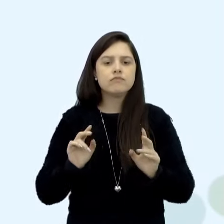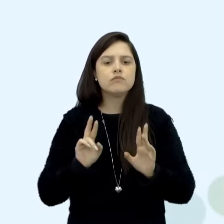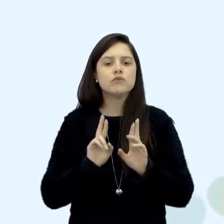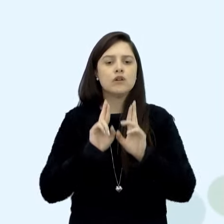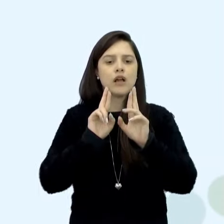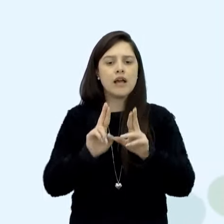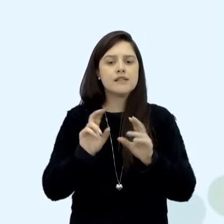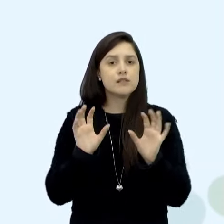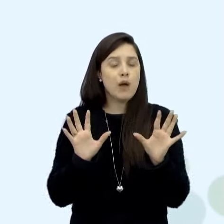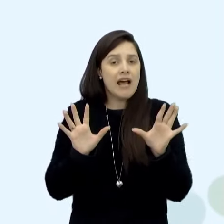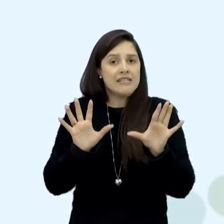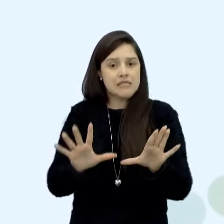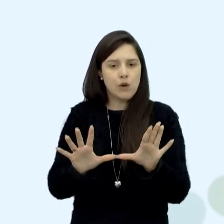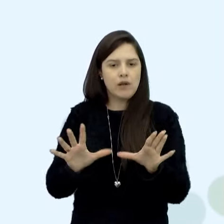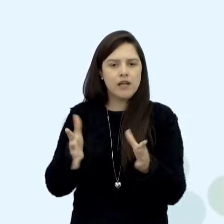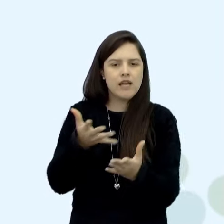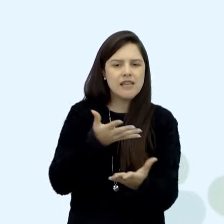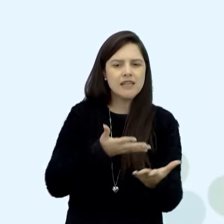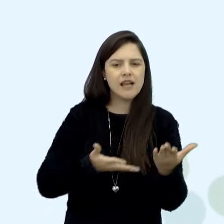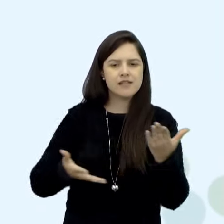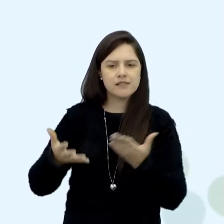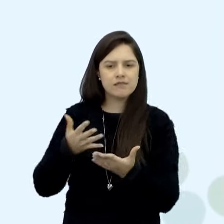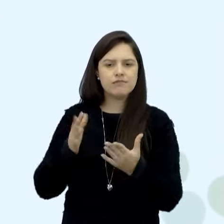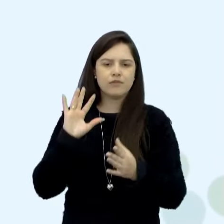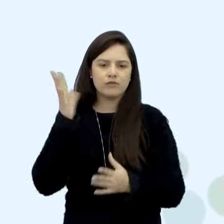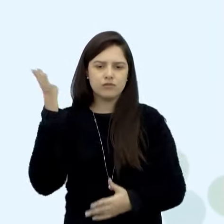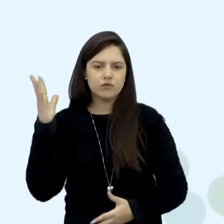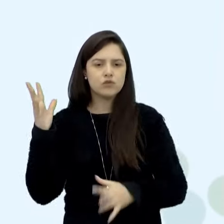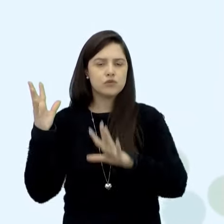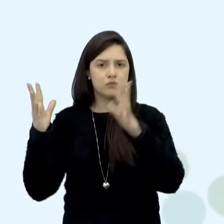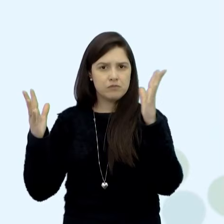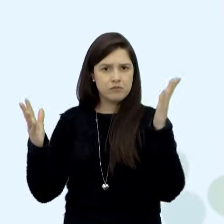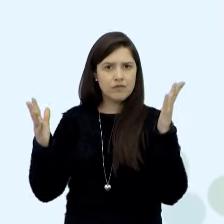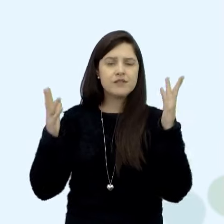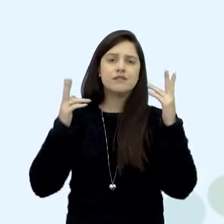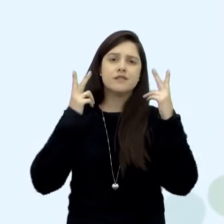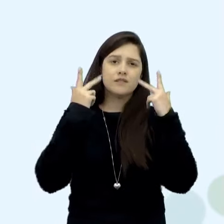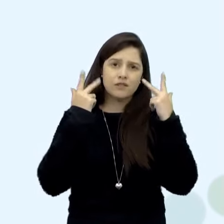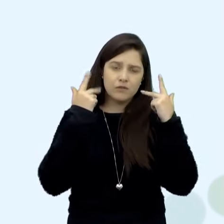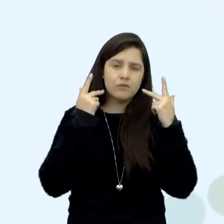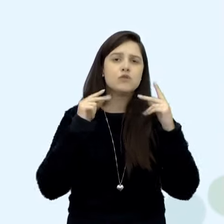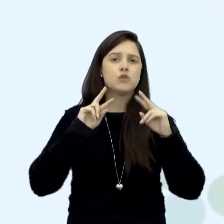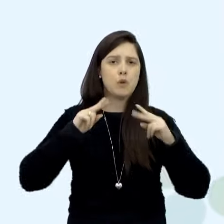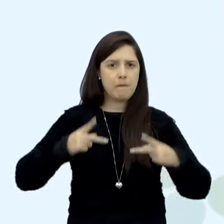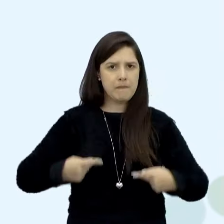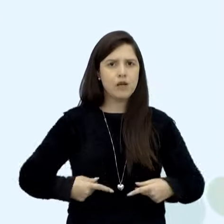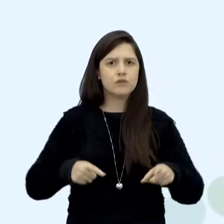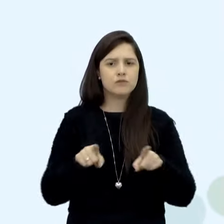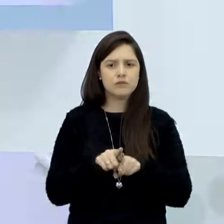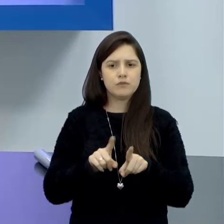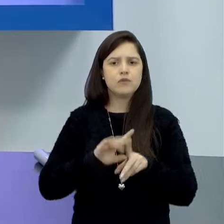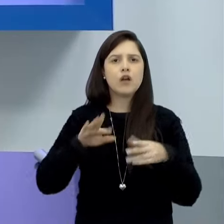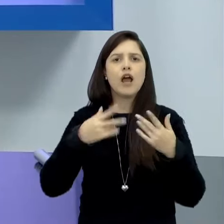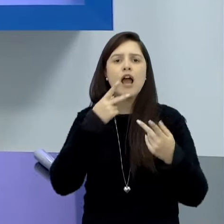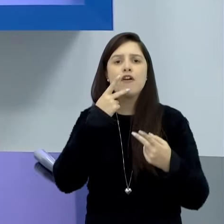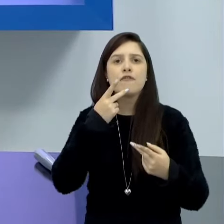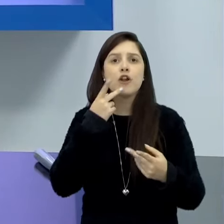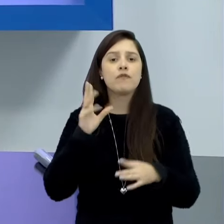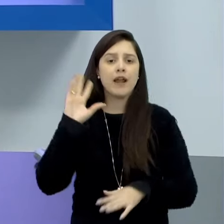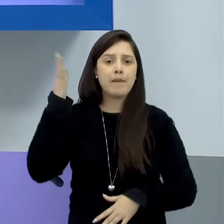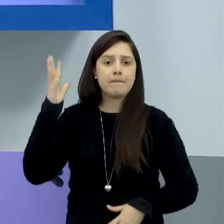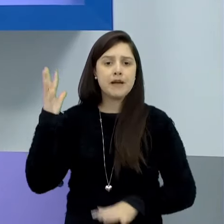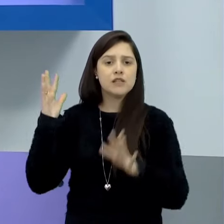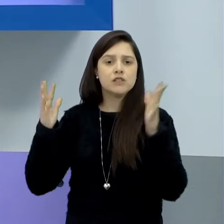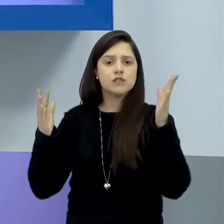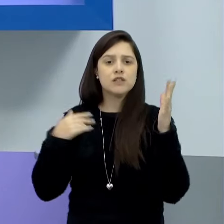caráter resulta na ação e da integração de fatores naturais e humanos. Então, quando a gente fala de paisagem, a gente